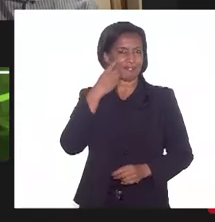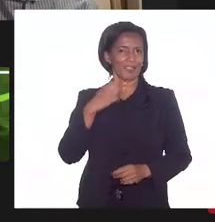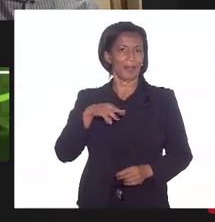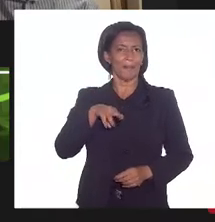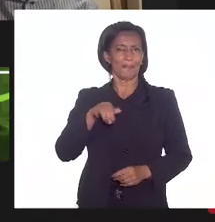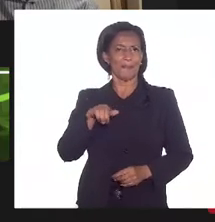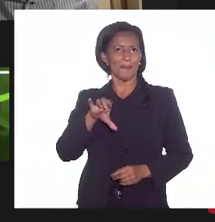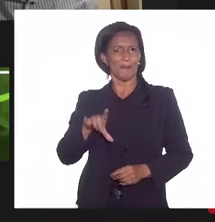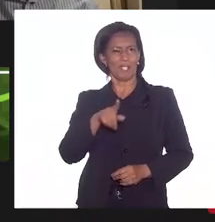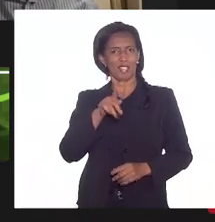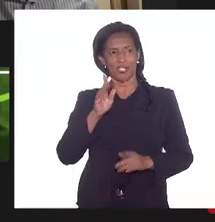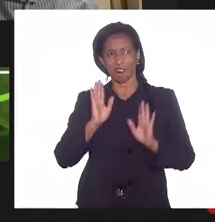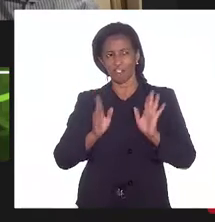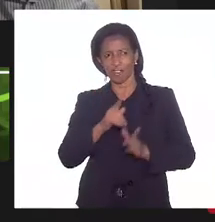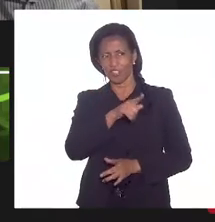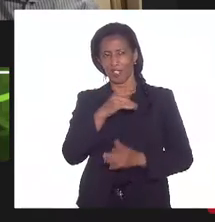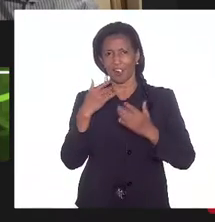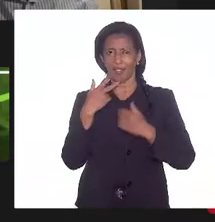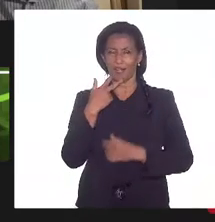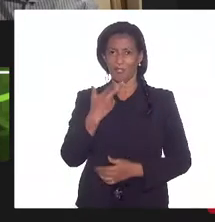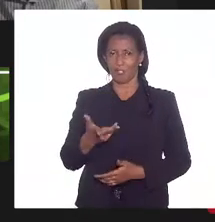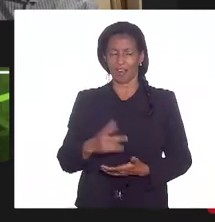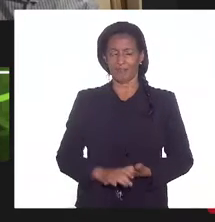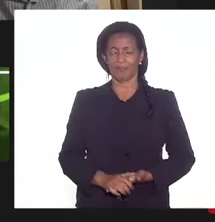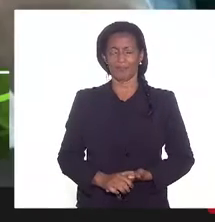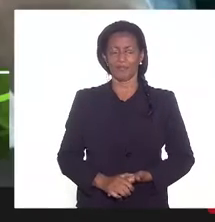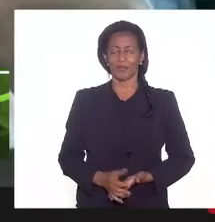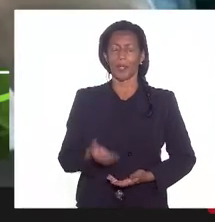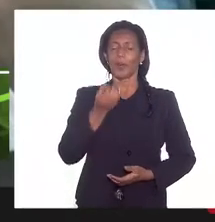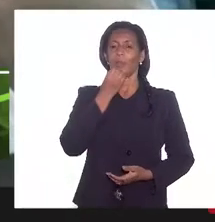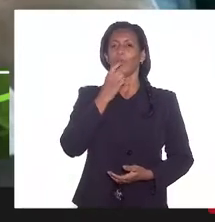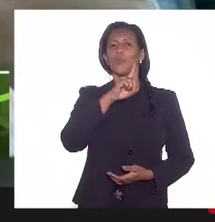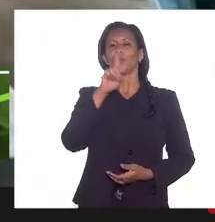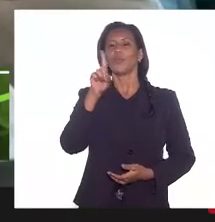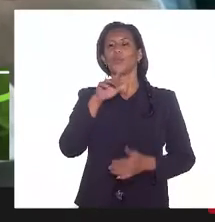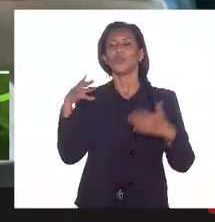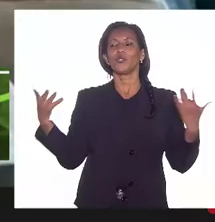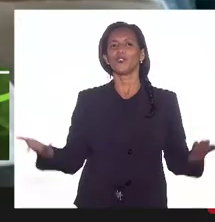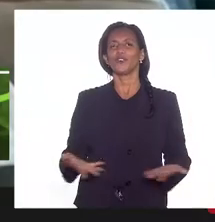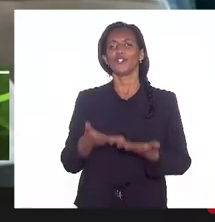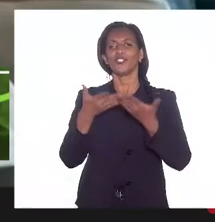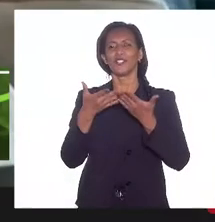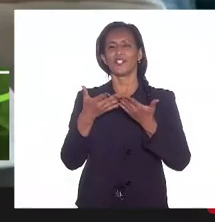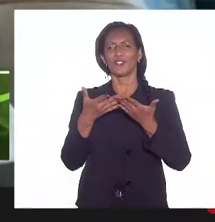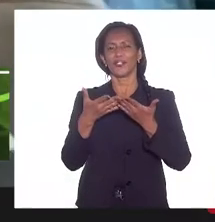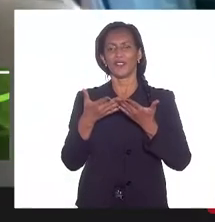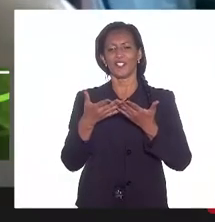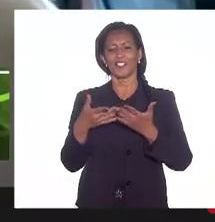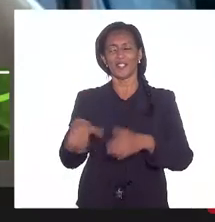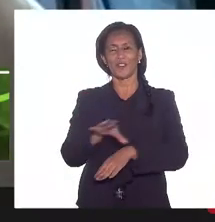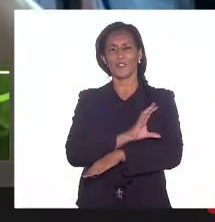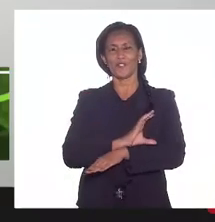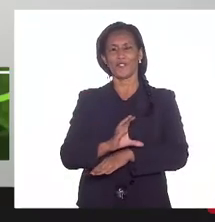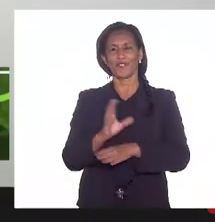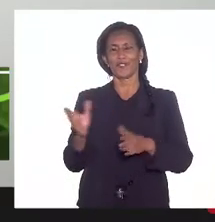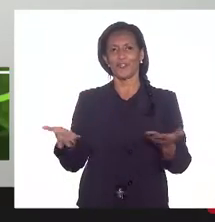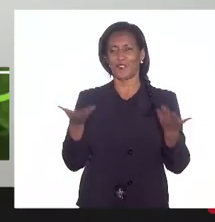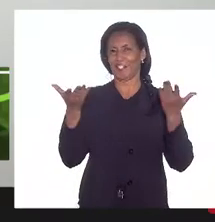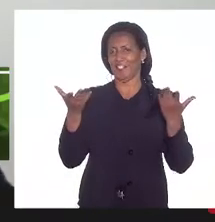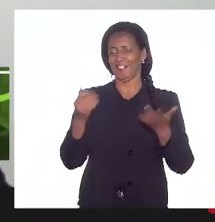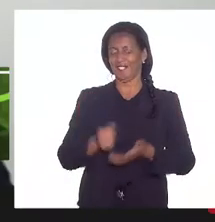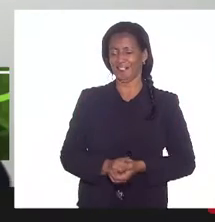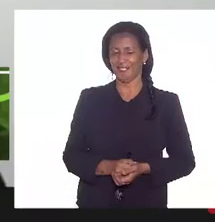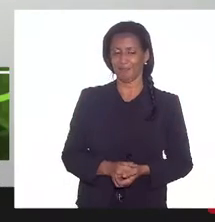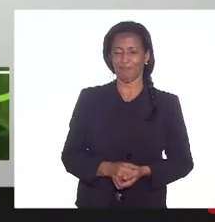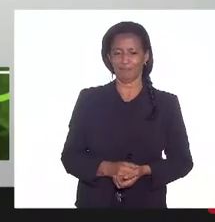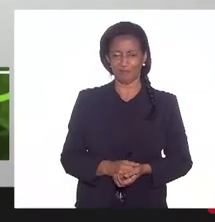já já você vai fazer uma manifestação bom dia Valdeque bom dia a todos saudações ecoculturais é isso aí bom